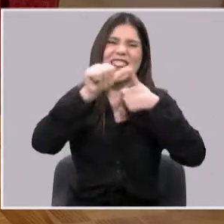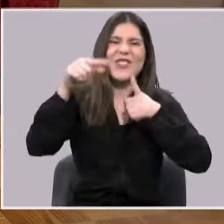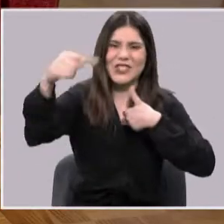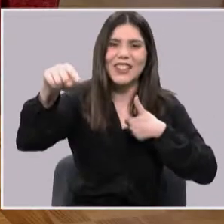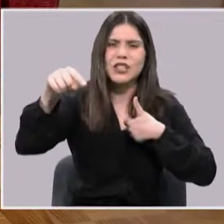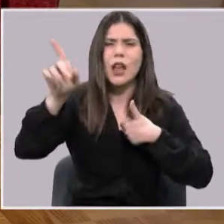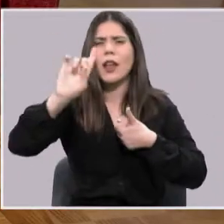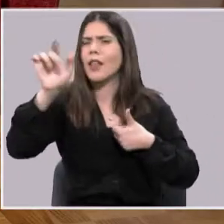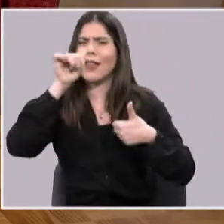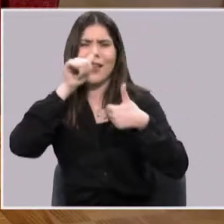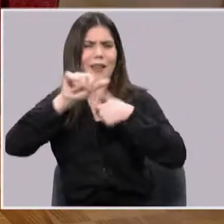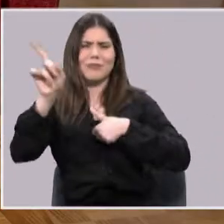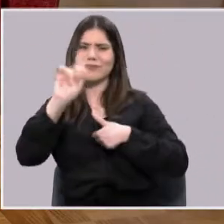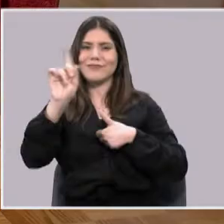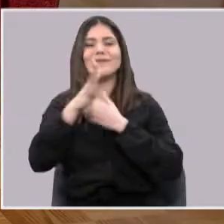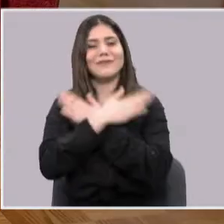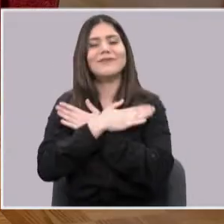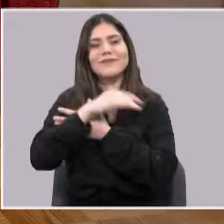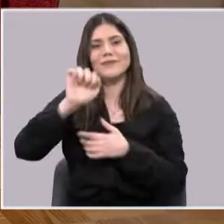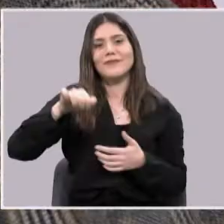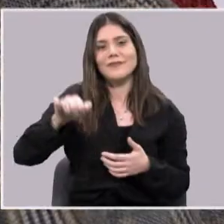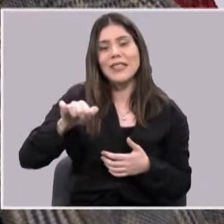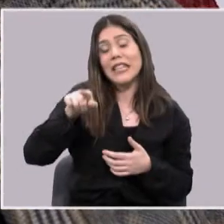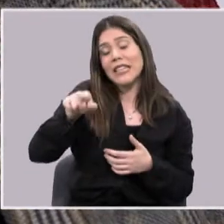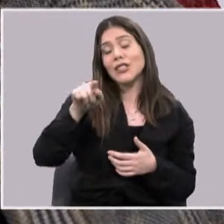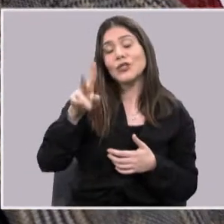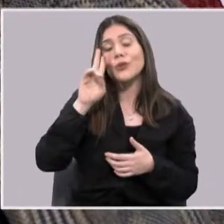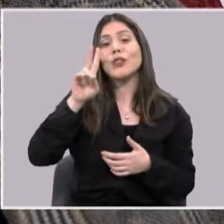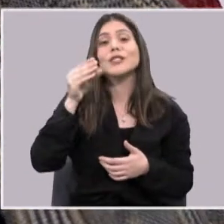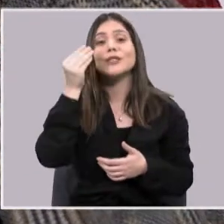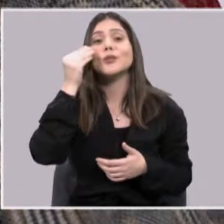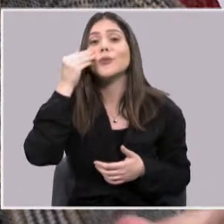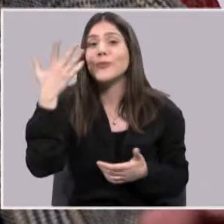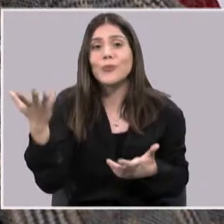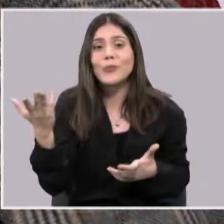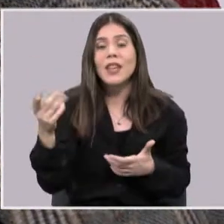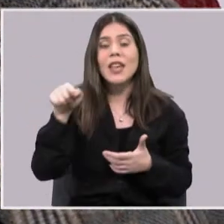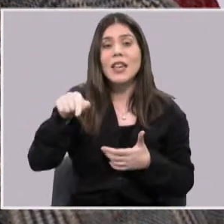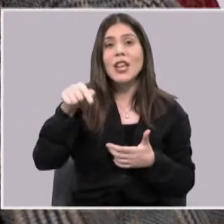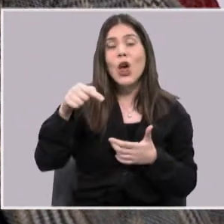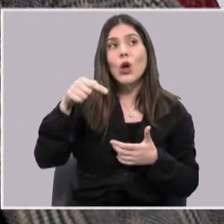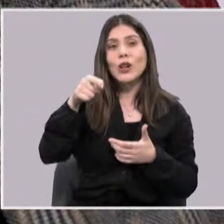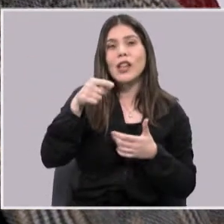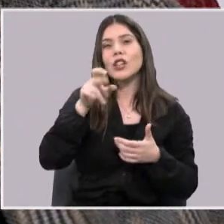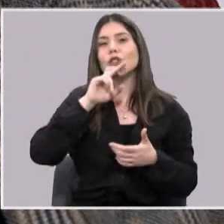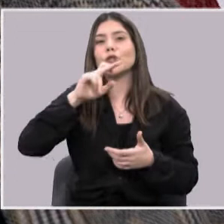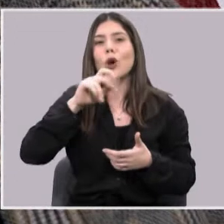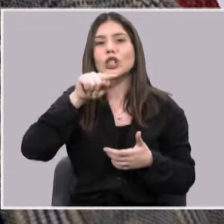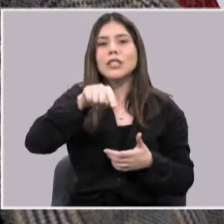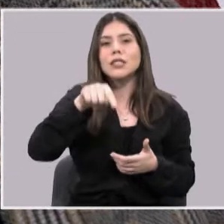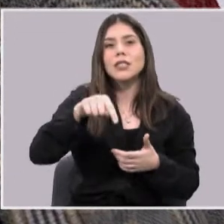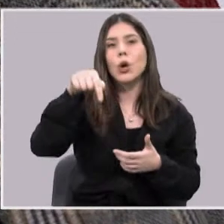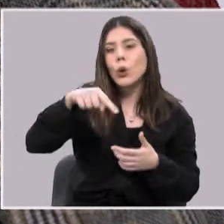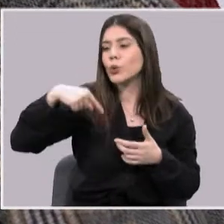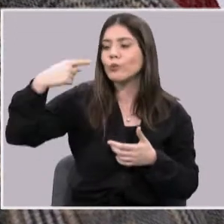se ter inimigos? Não, acho que é um ponto de partida para ter amigos e isso reflete-se no